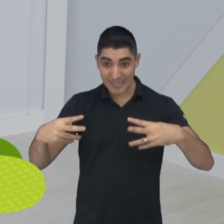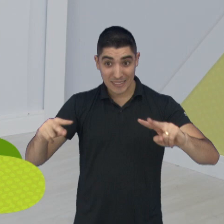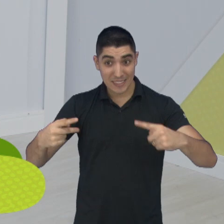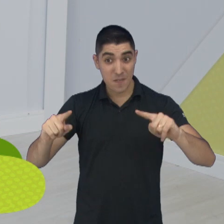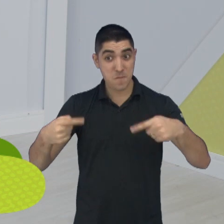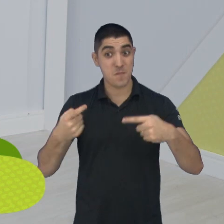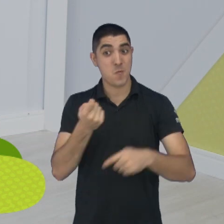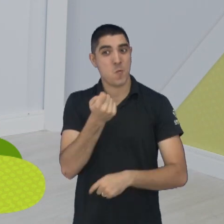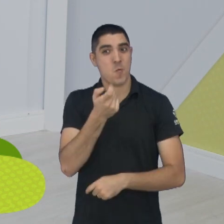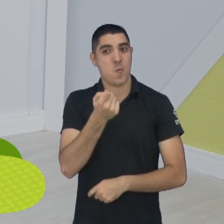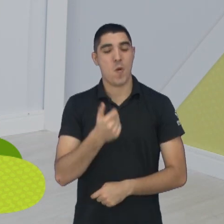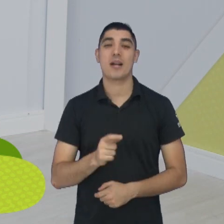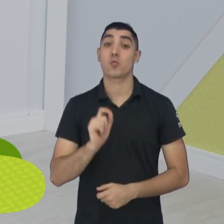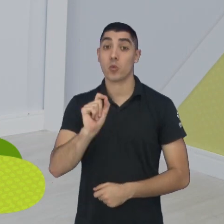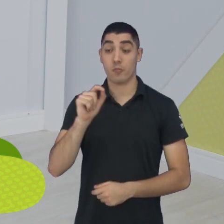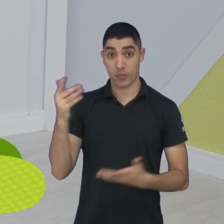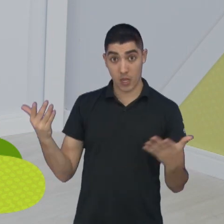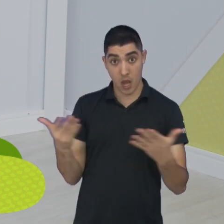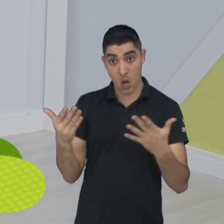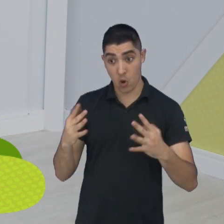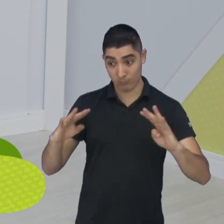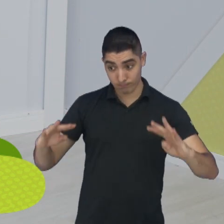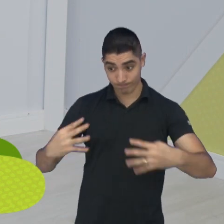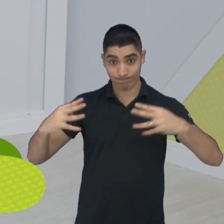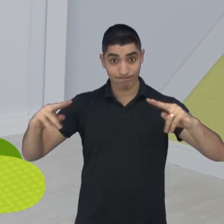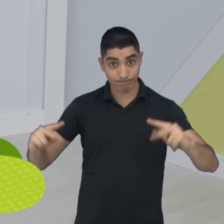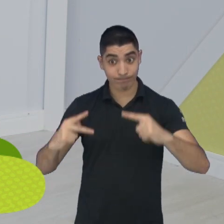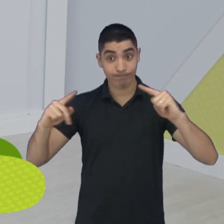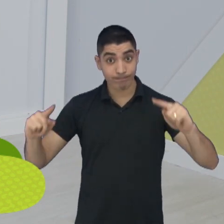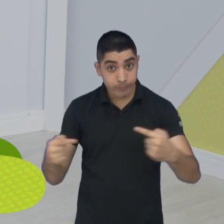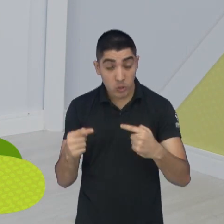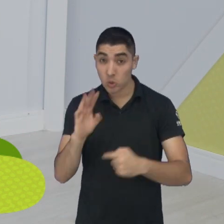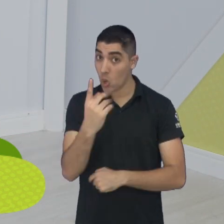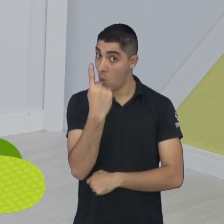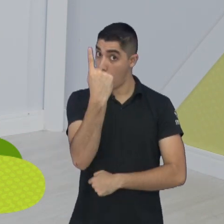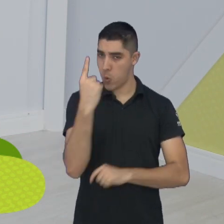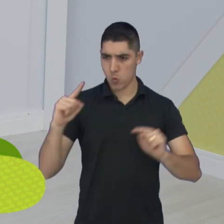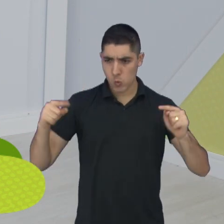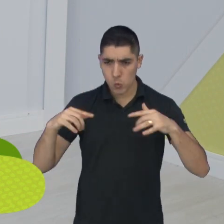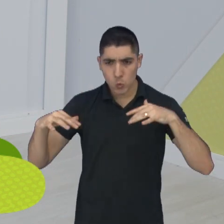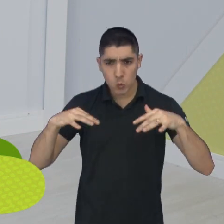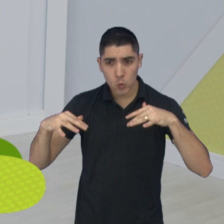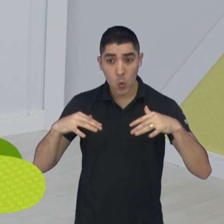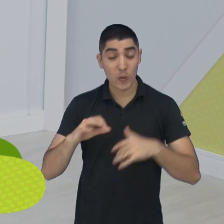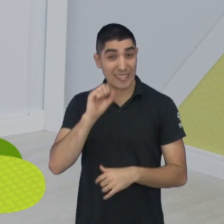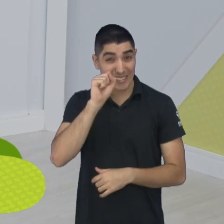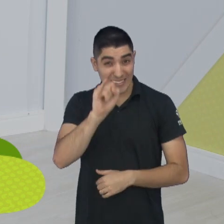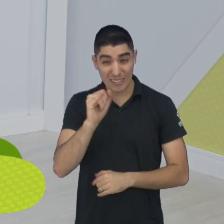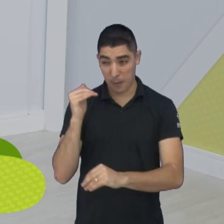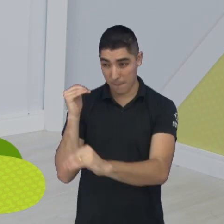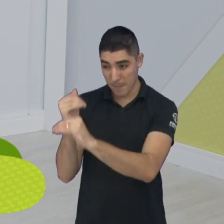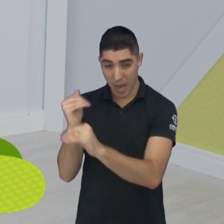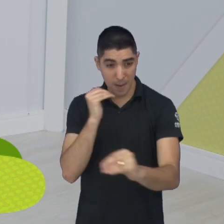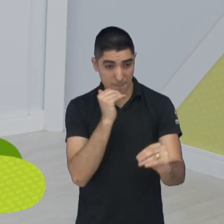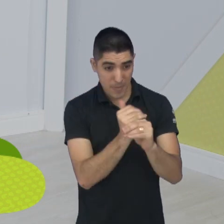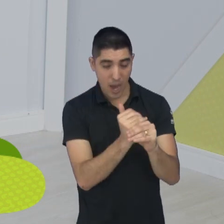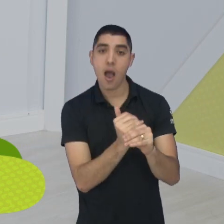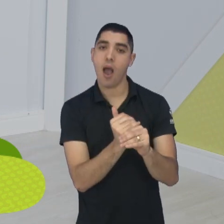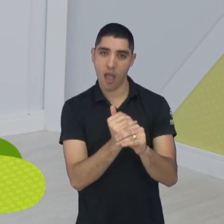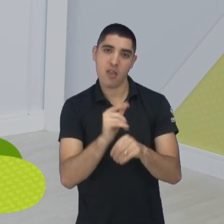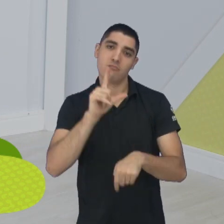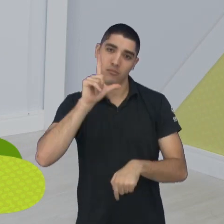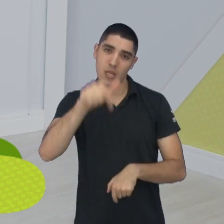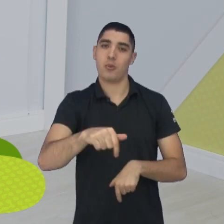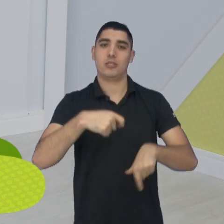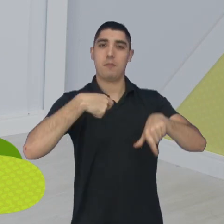partir desta fase até a grande final, são jogos únicos e se as partidas terminarem empatadas no tempo normal, a decisão